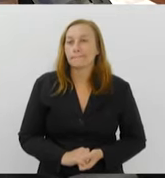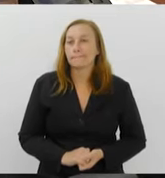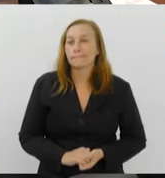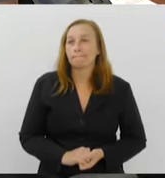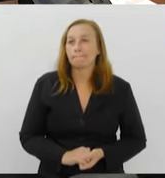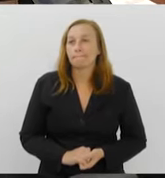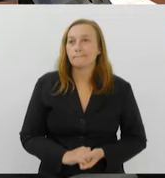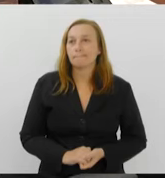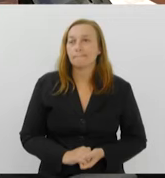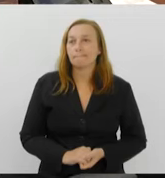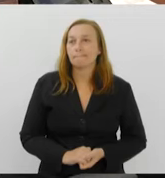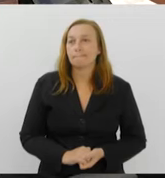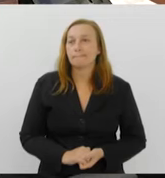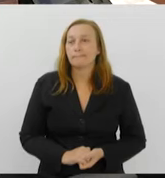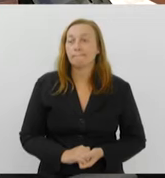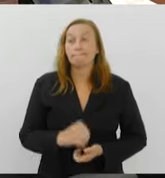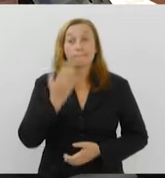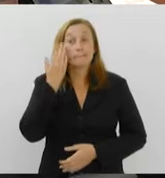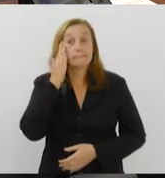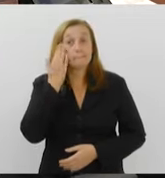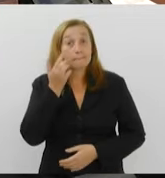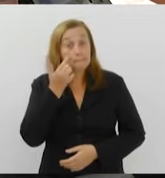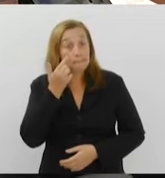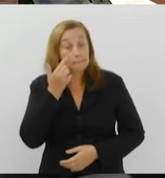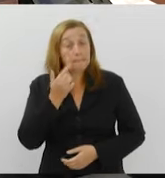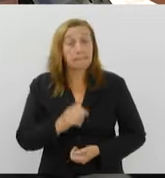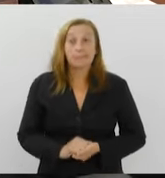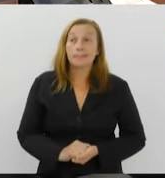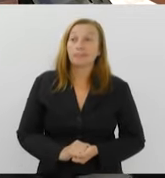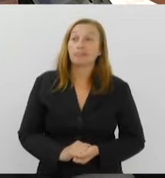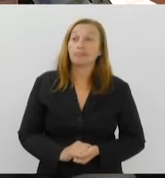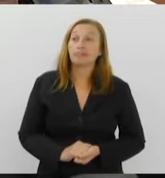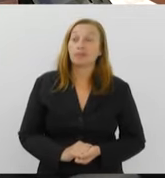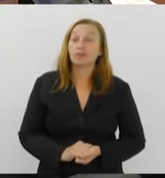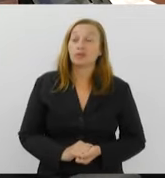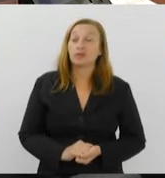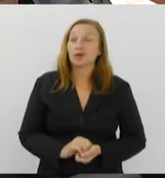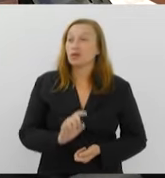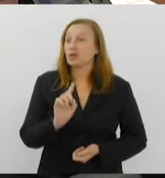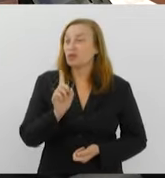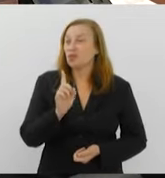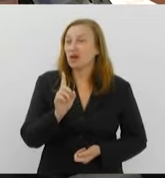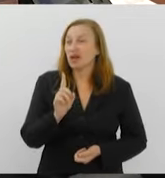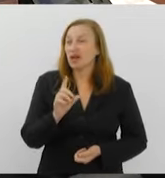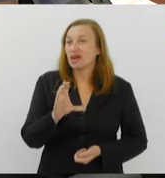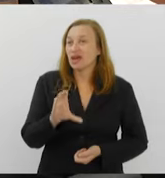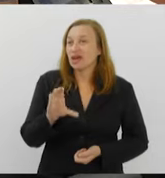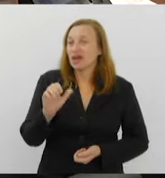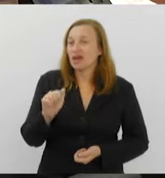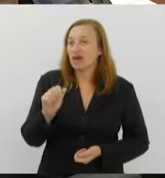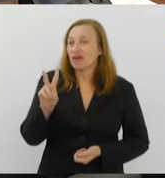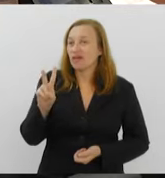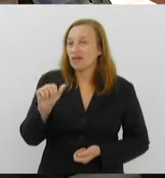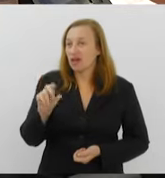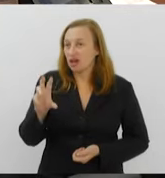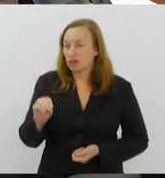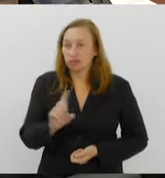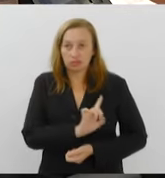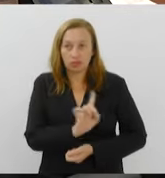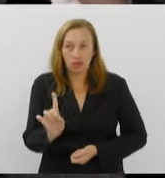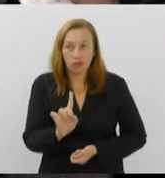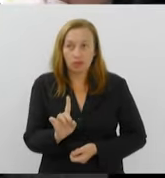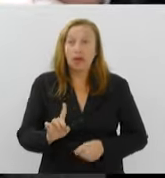no meu entendimento, olha só, não é cavalo de batalha, mas no meu entendimento,